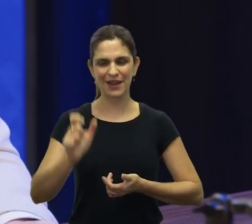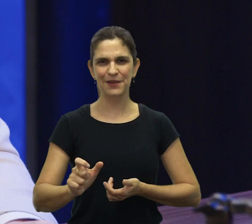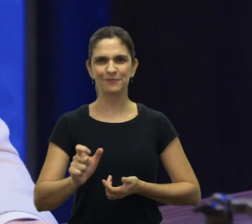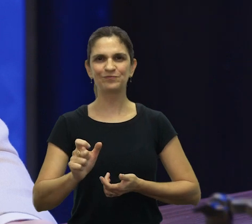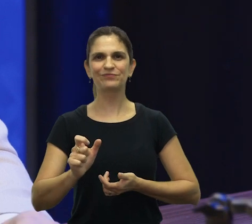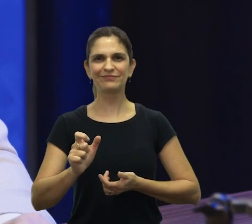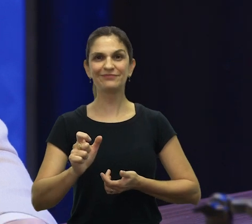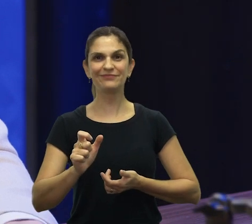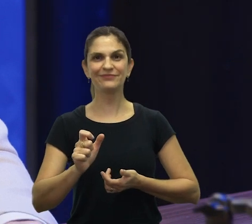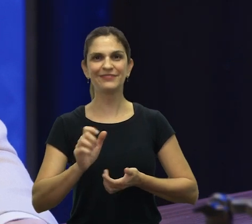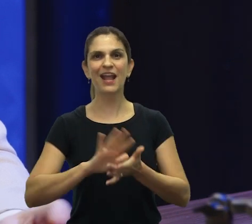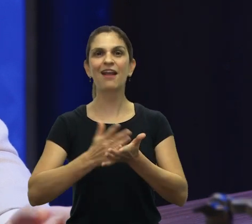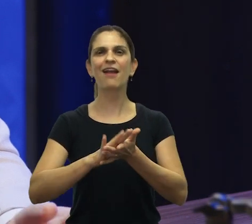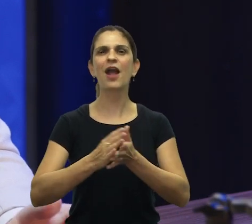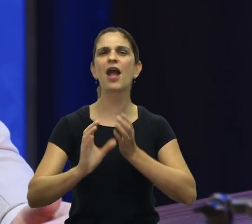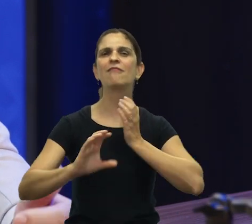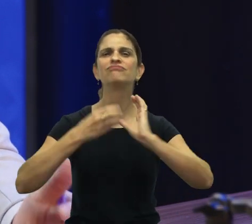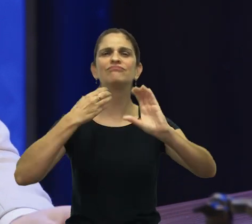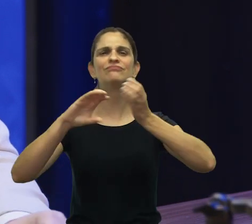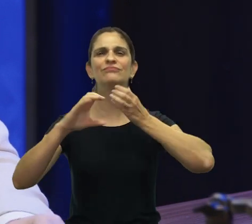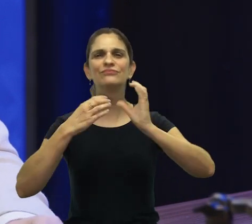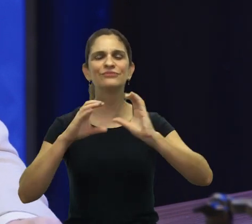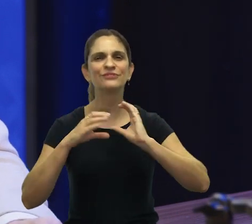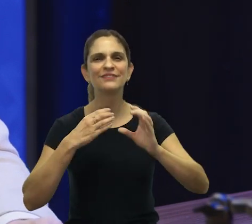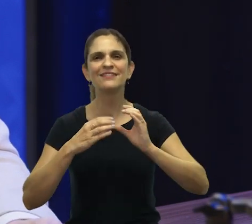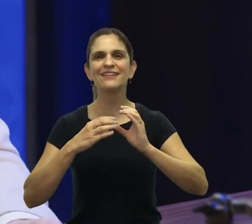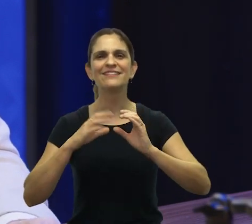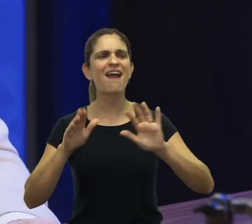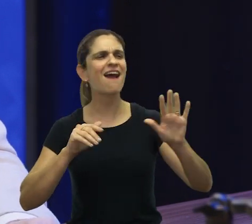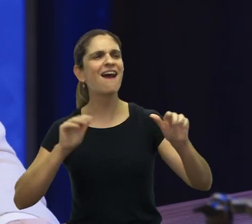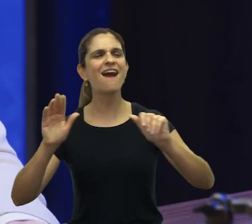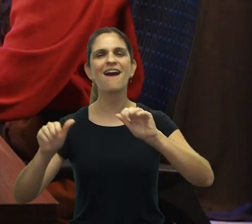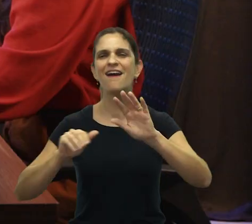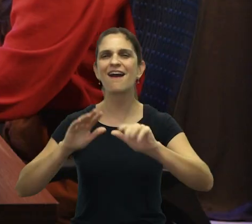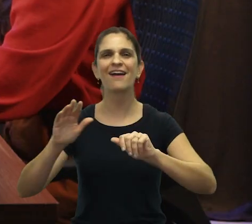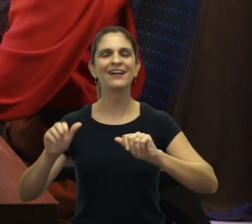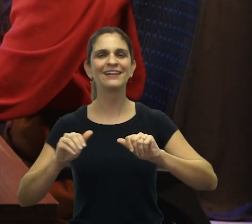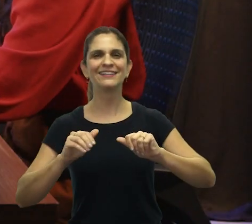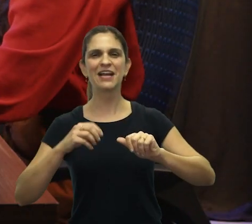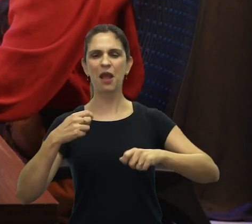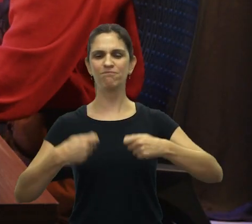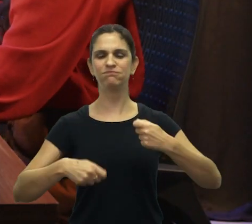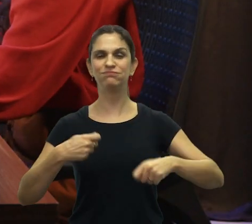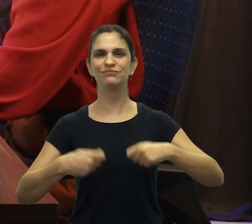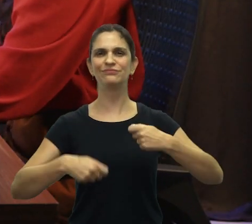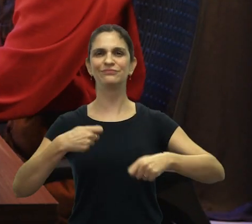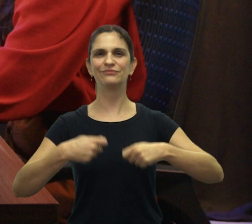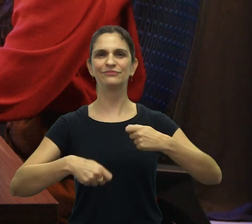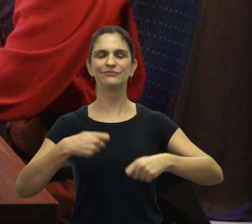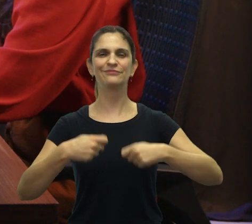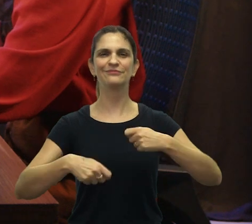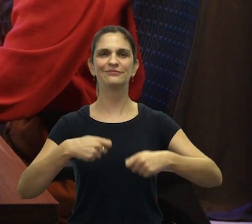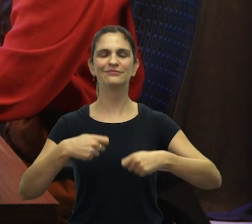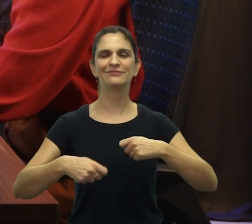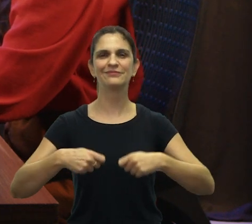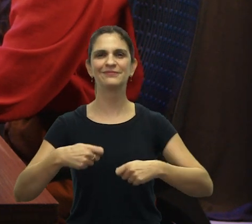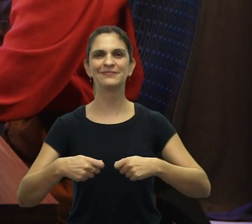puxar o samba. Alô, bateria! É um negócio que... E aí